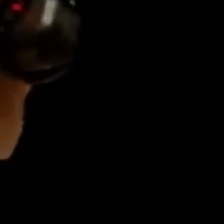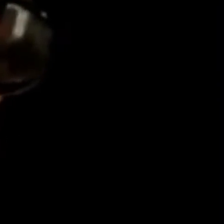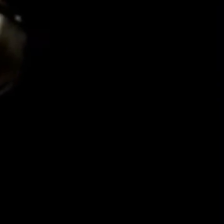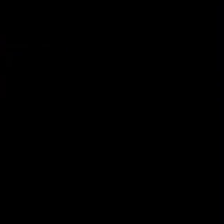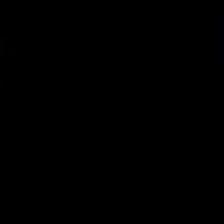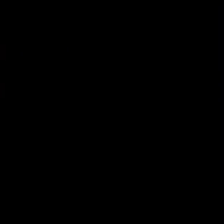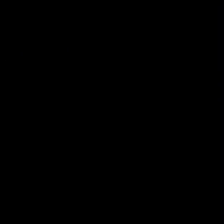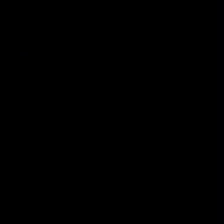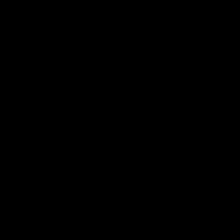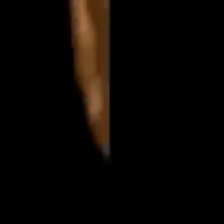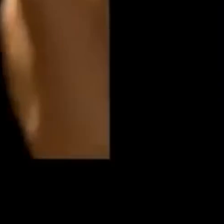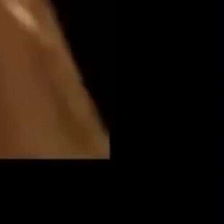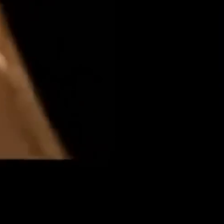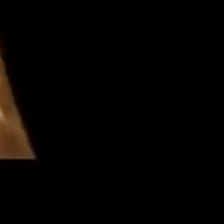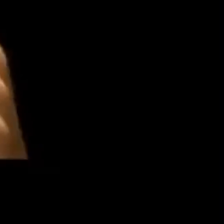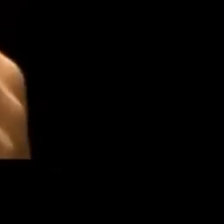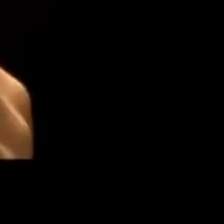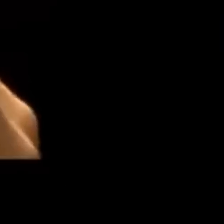Deus.